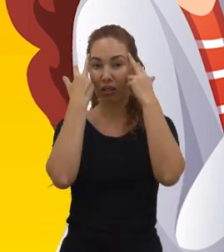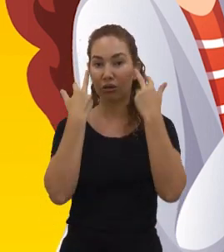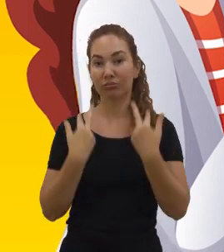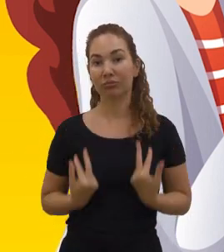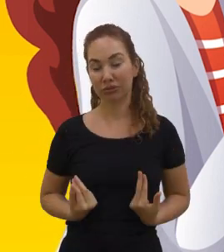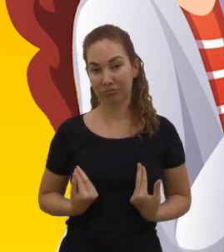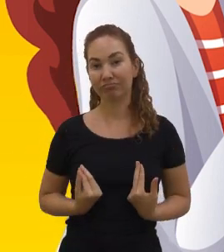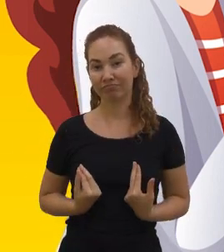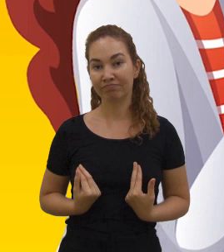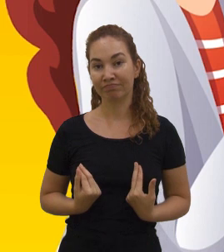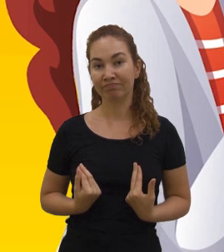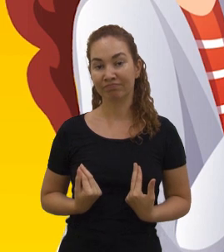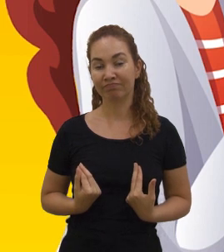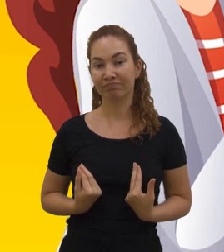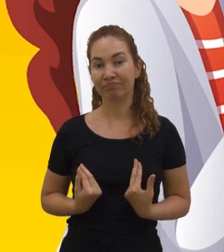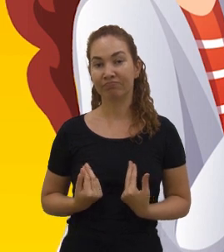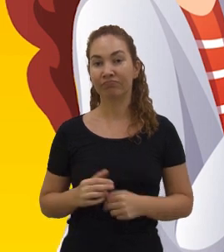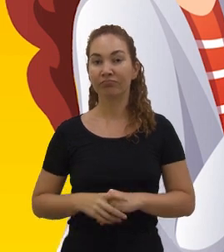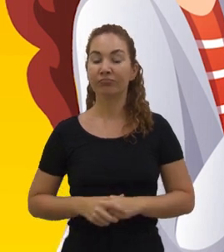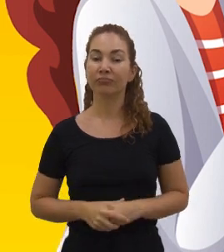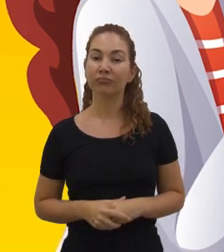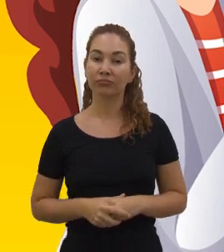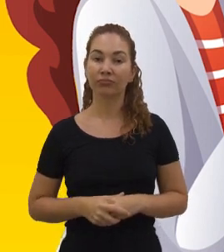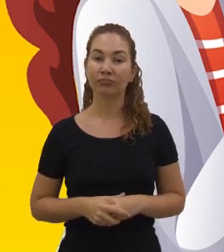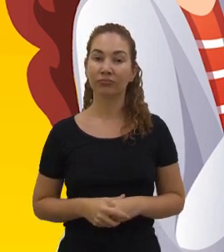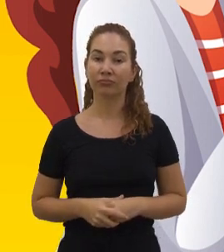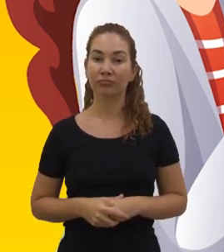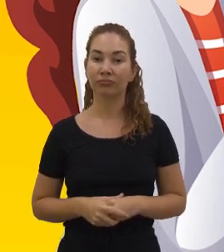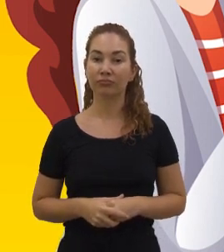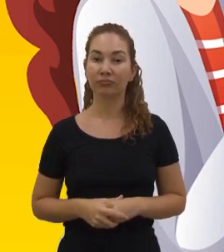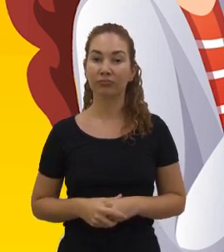Da naturalização do racismo.